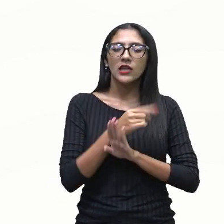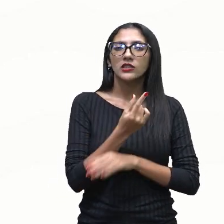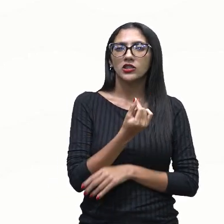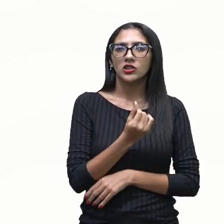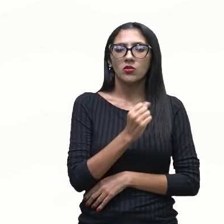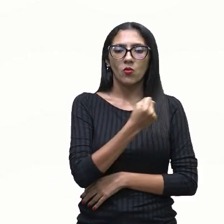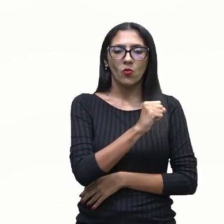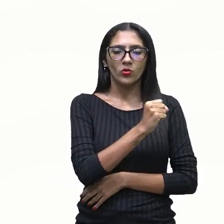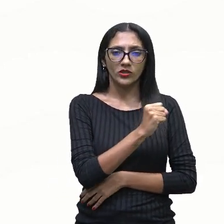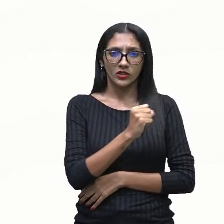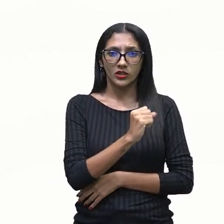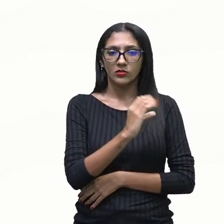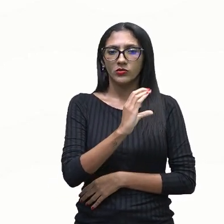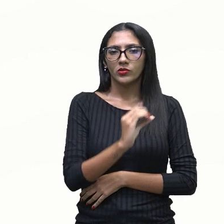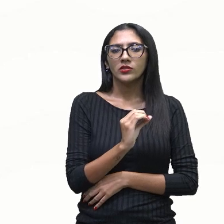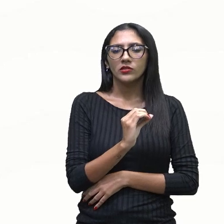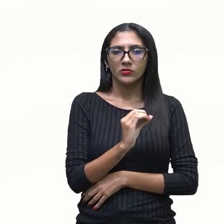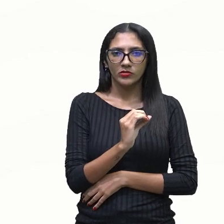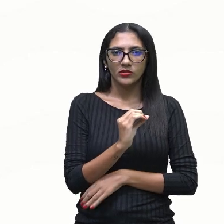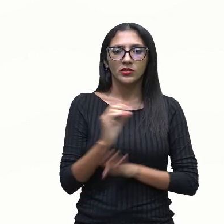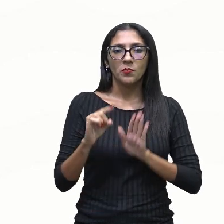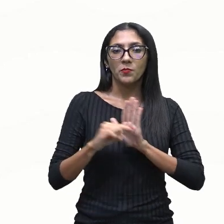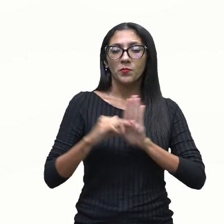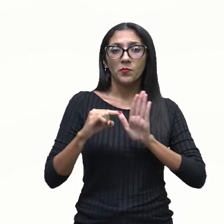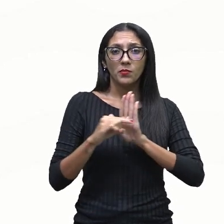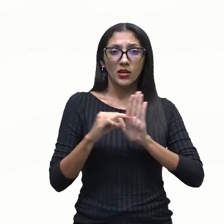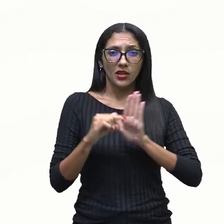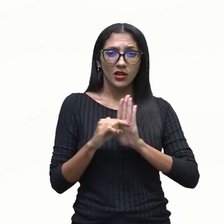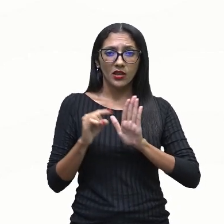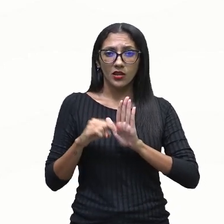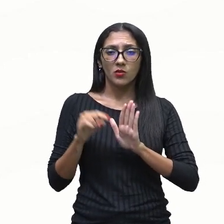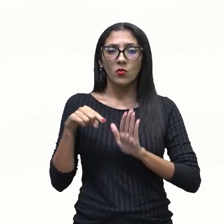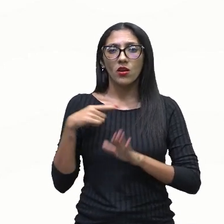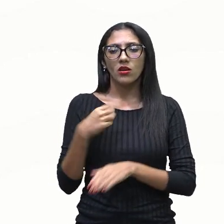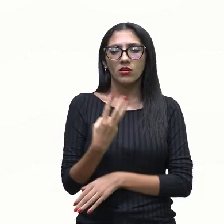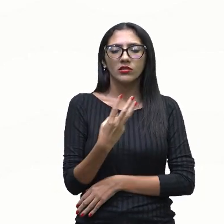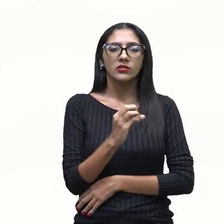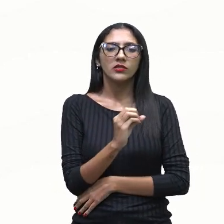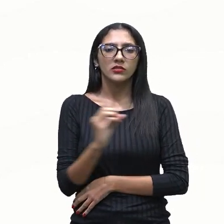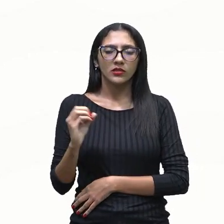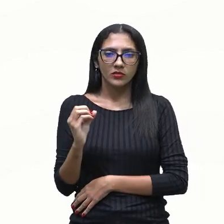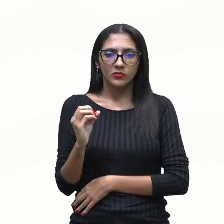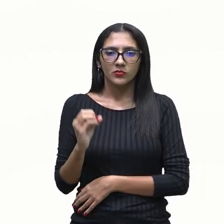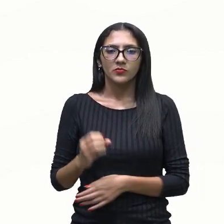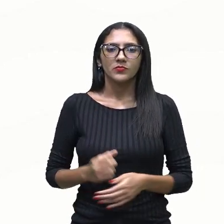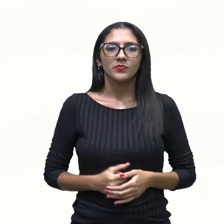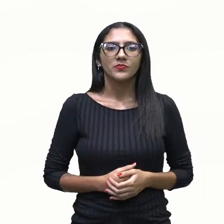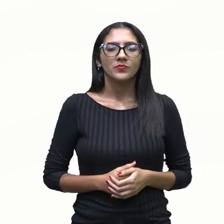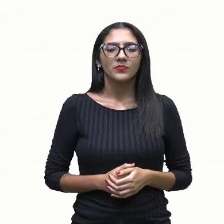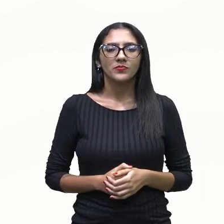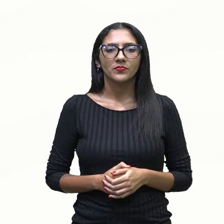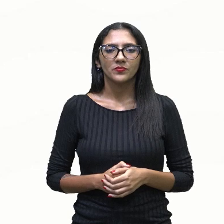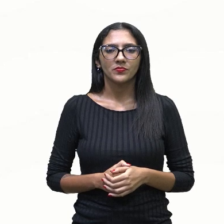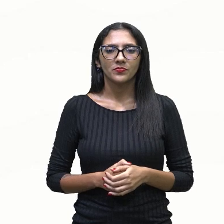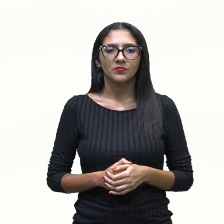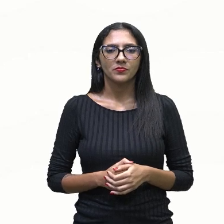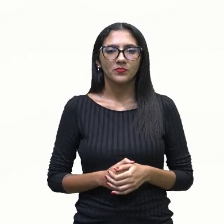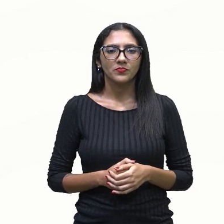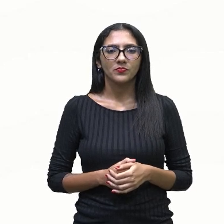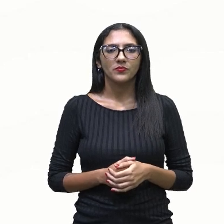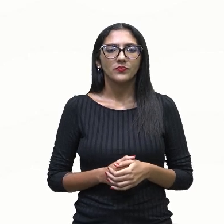a gente vai ter aqui 880 menos 300, onde, resolvendo